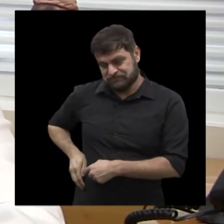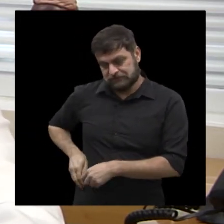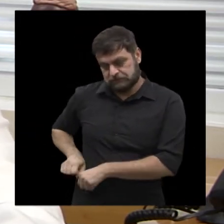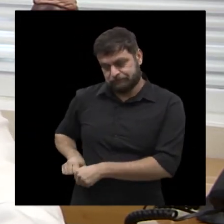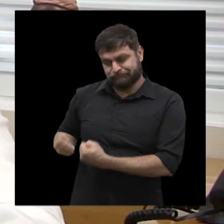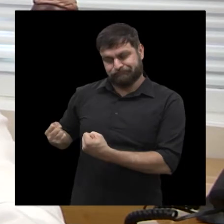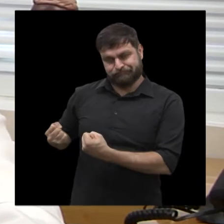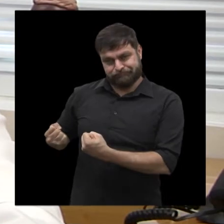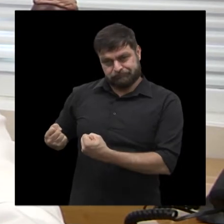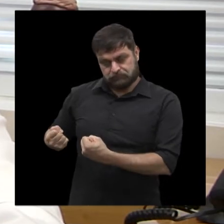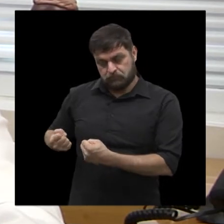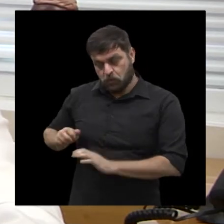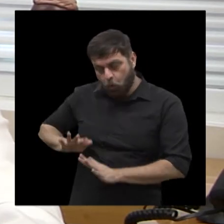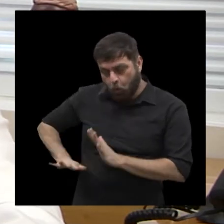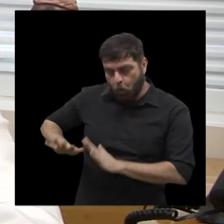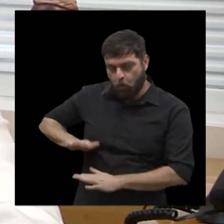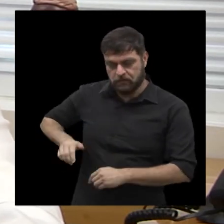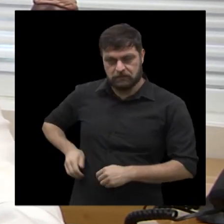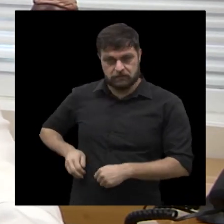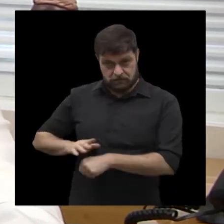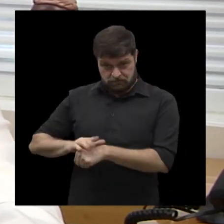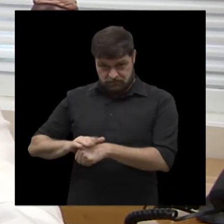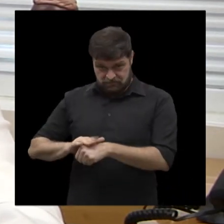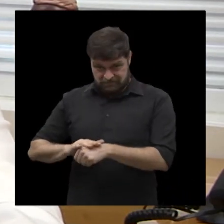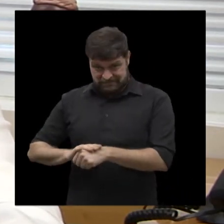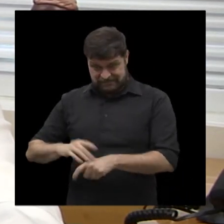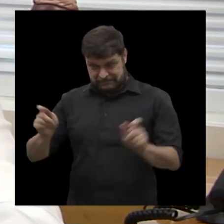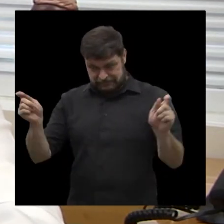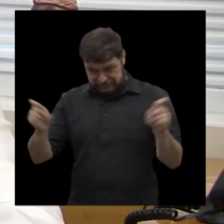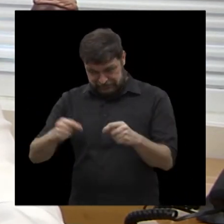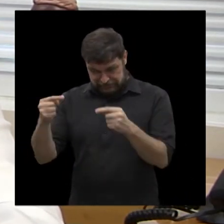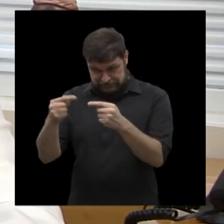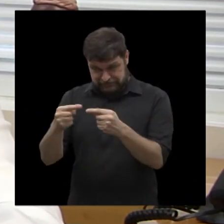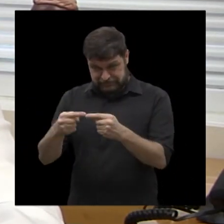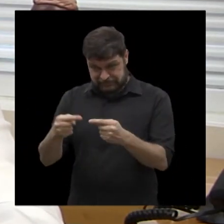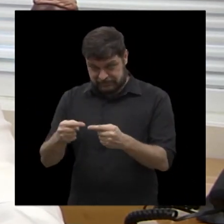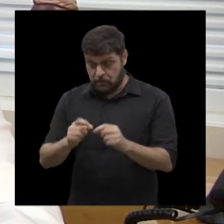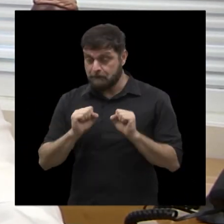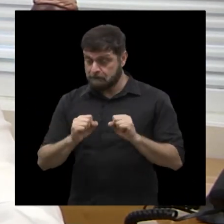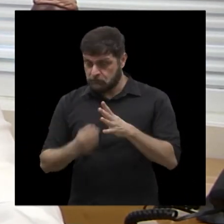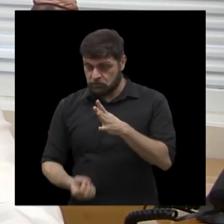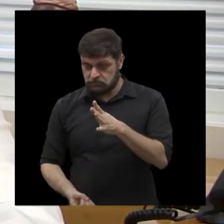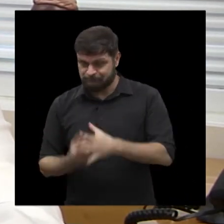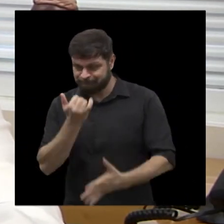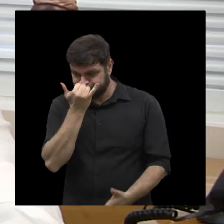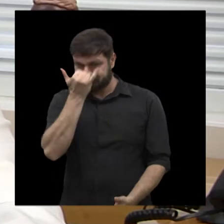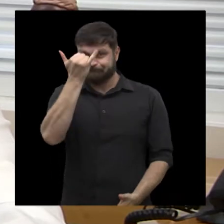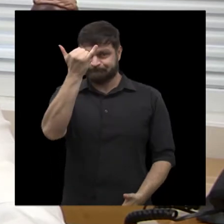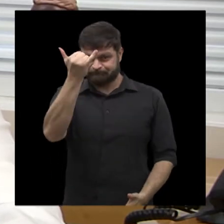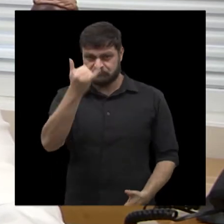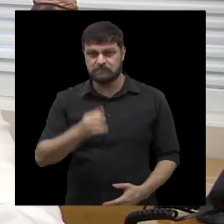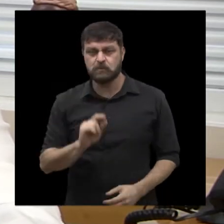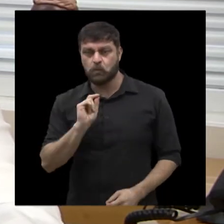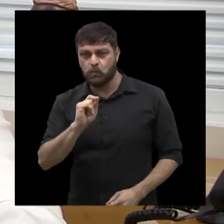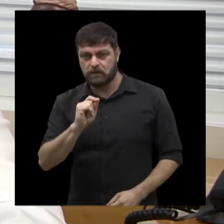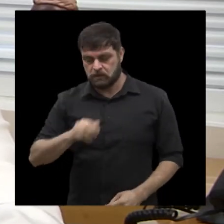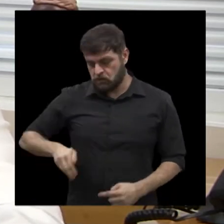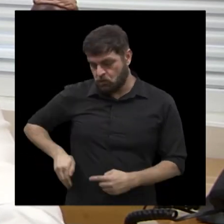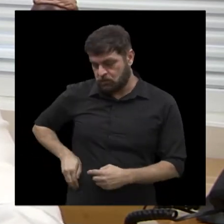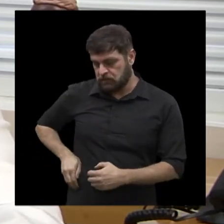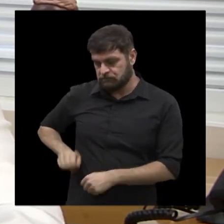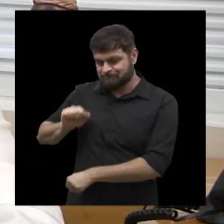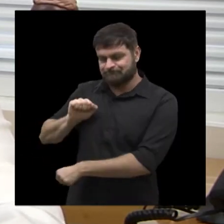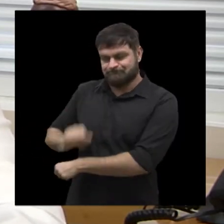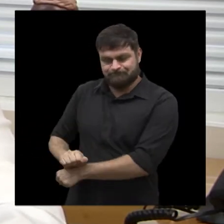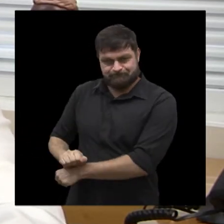Lesão renal é uma patologia que potencialmente, com grande chance, né, quando tem essa proteinúria, que vai levar à insuficiência